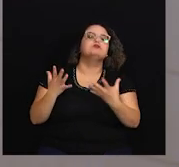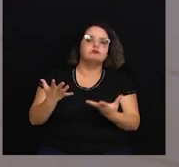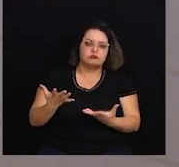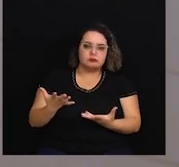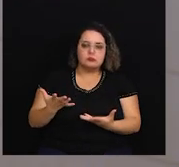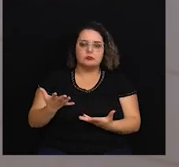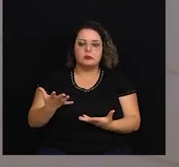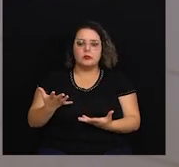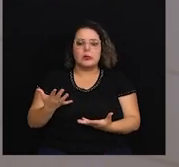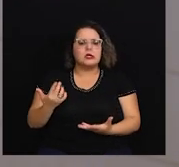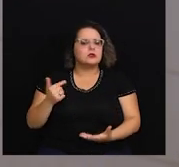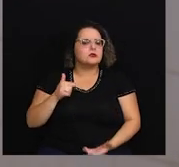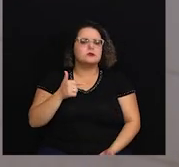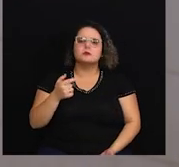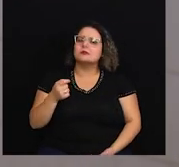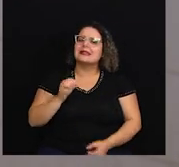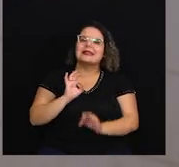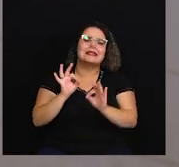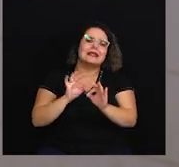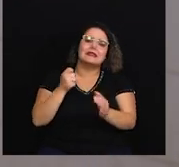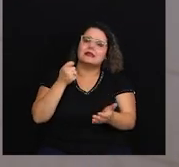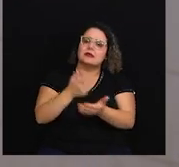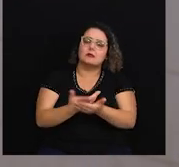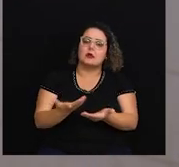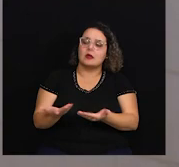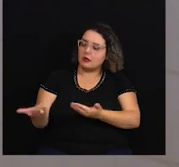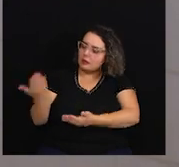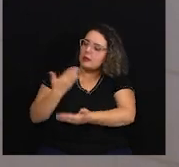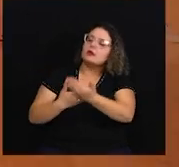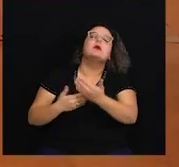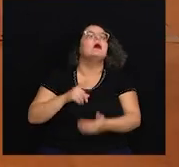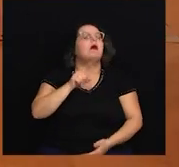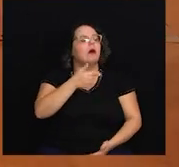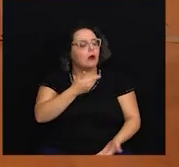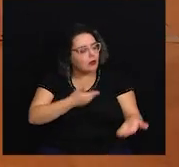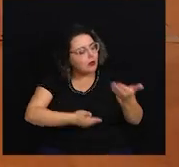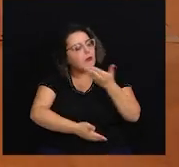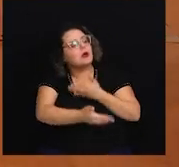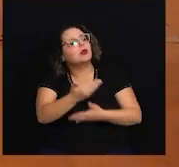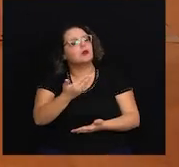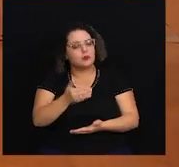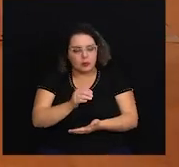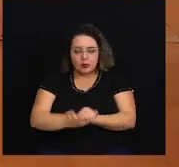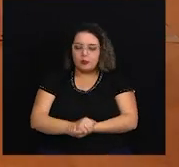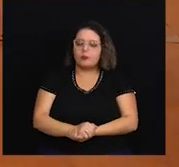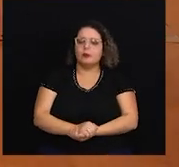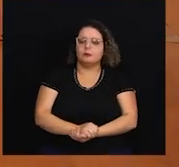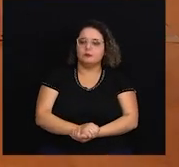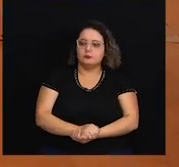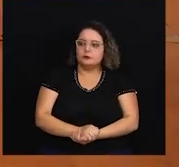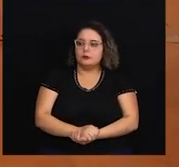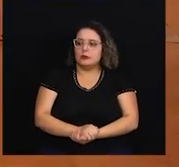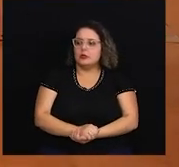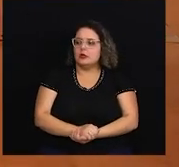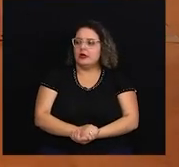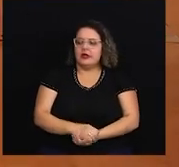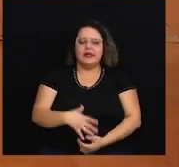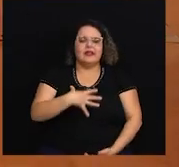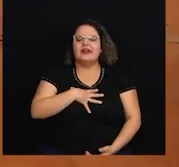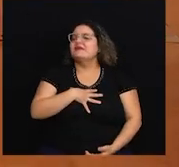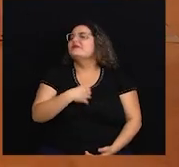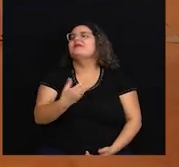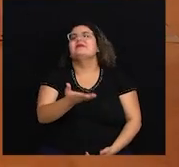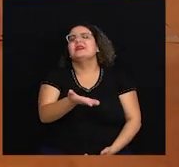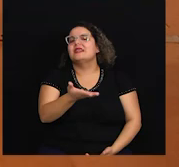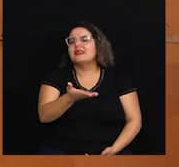Tá isso não tem preço não tem uma troca é uma troca é gra filho